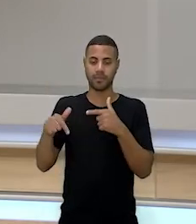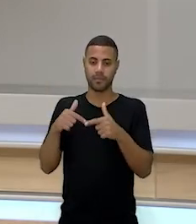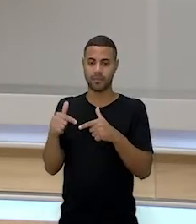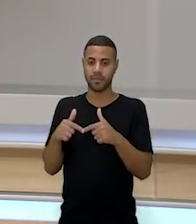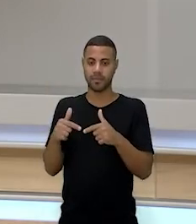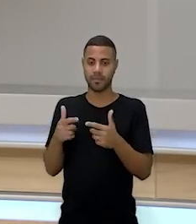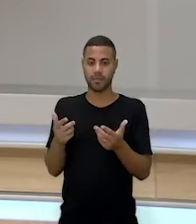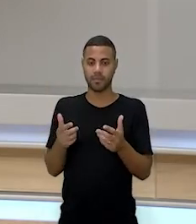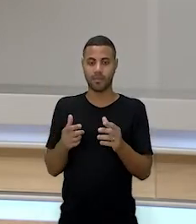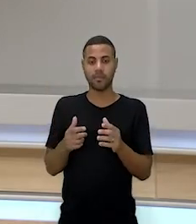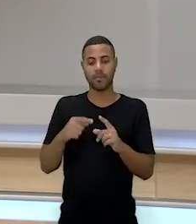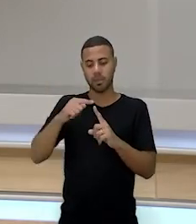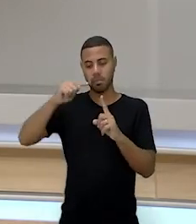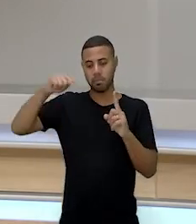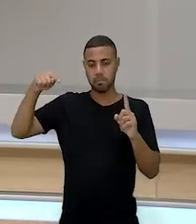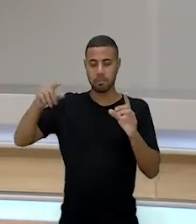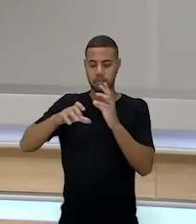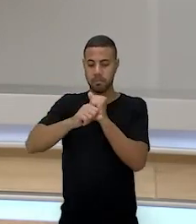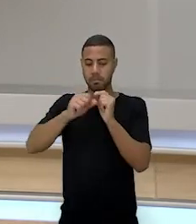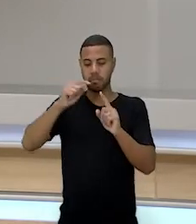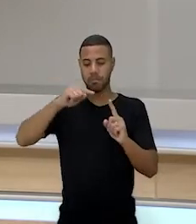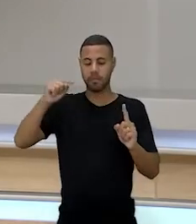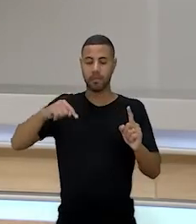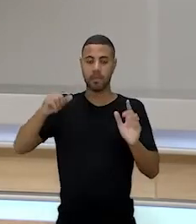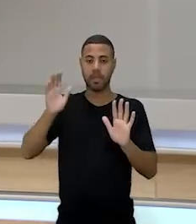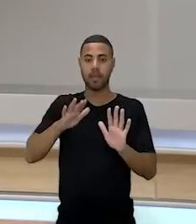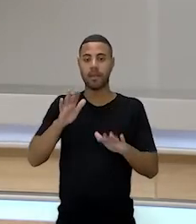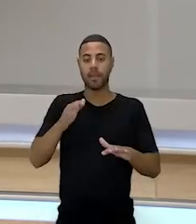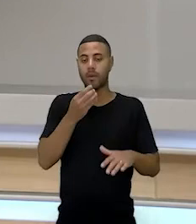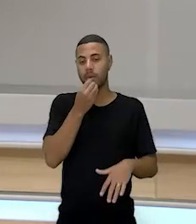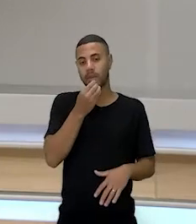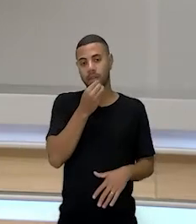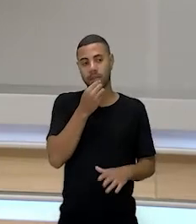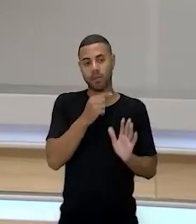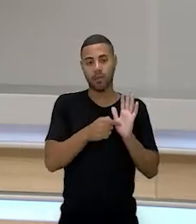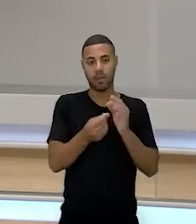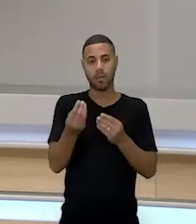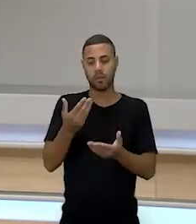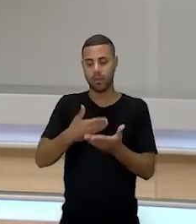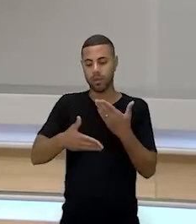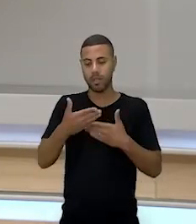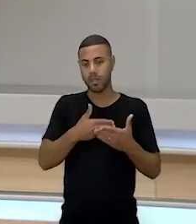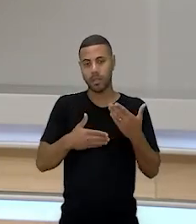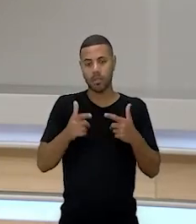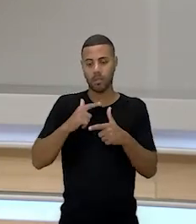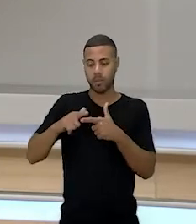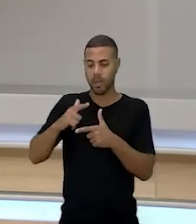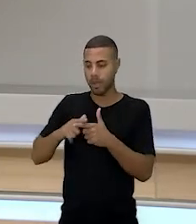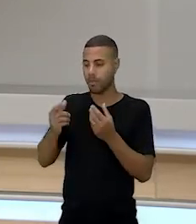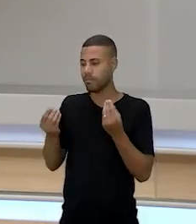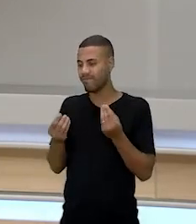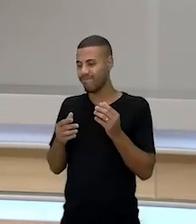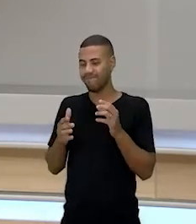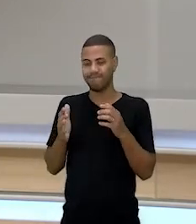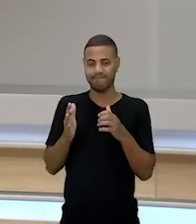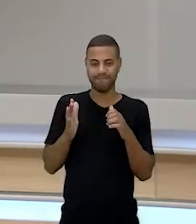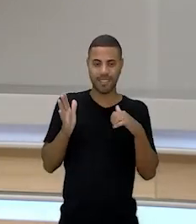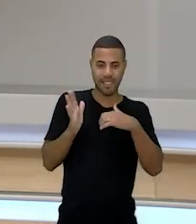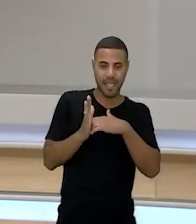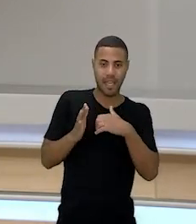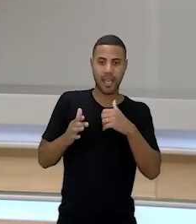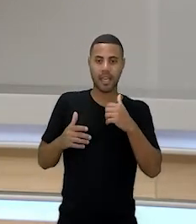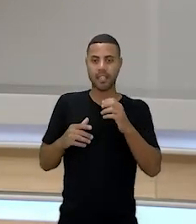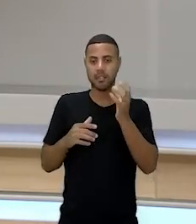população e índices, né? E sempre que eu tenho oportunidade, trabalha muito essa questão das relações do emprego, do trabalho, enfim,